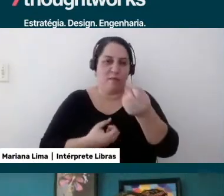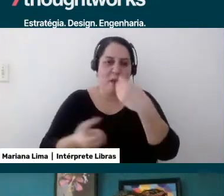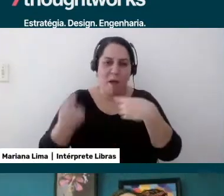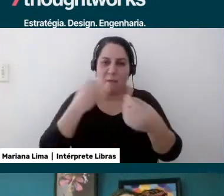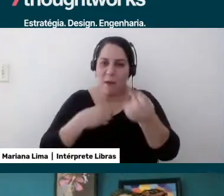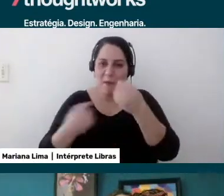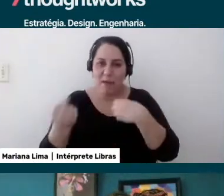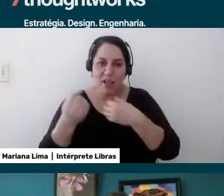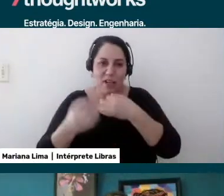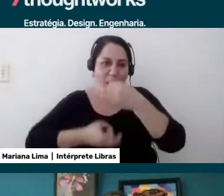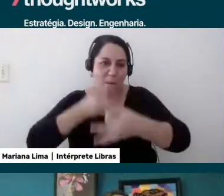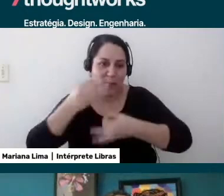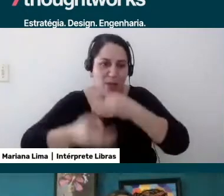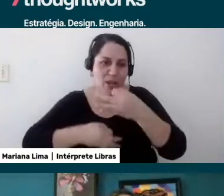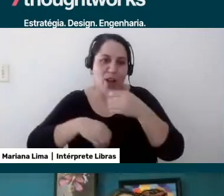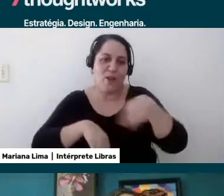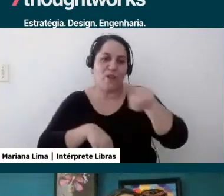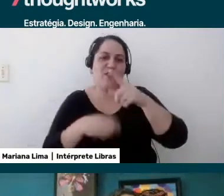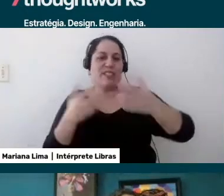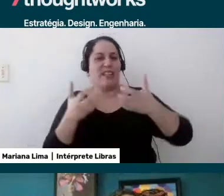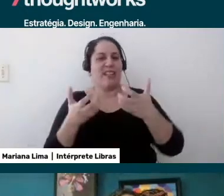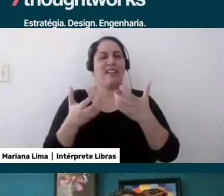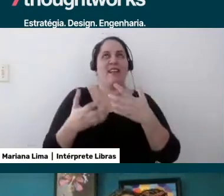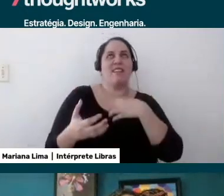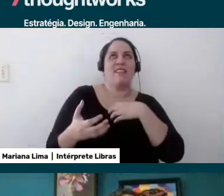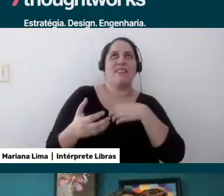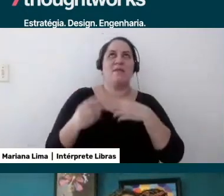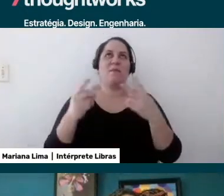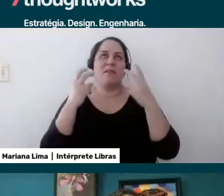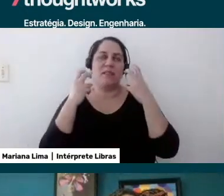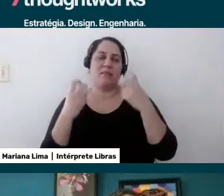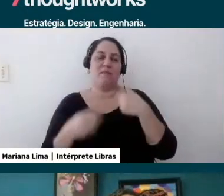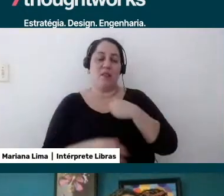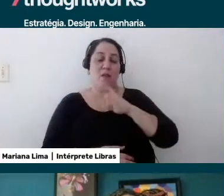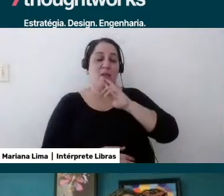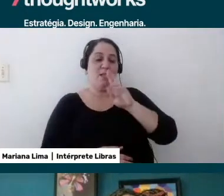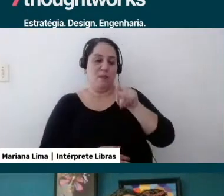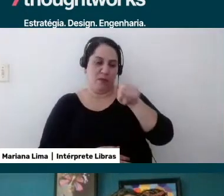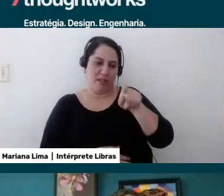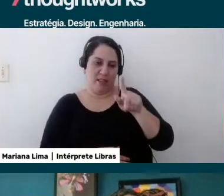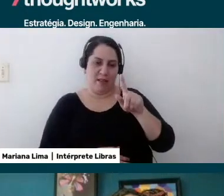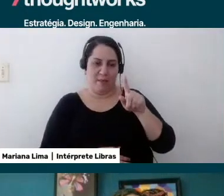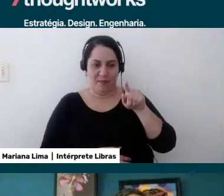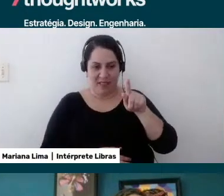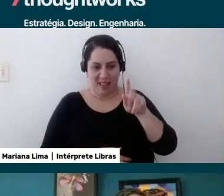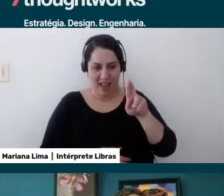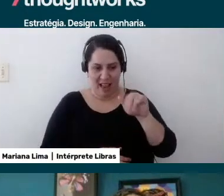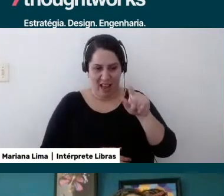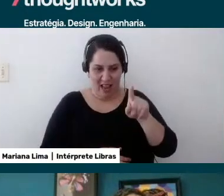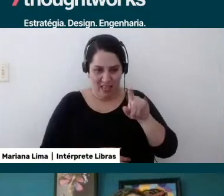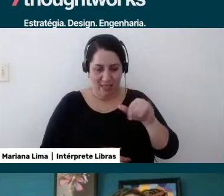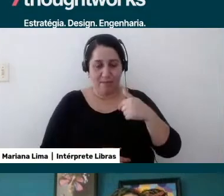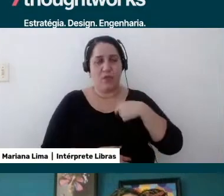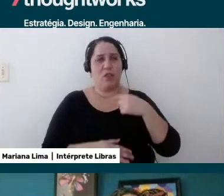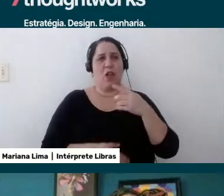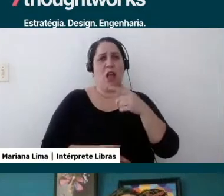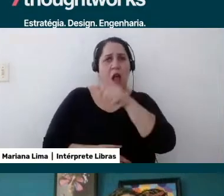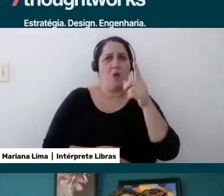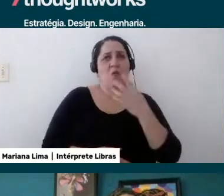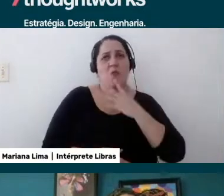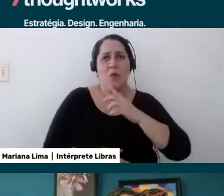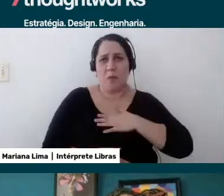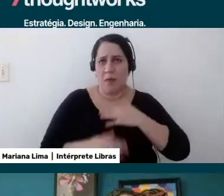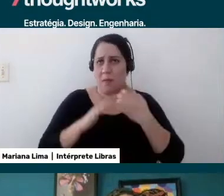estão sentindo, né, e aí respondendo a tua pergunta, Grazi, e para quem não conhece também a Programaria, né, a Programaria é um negócio